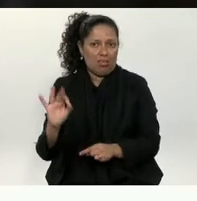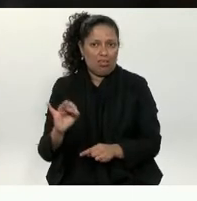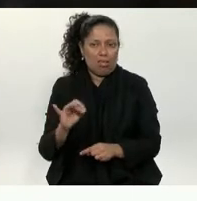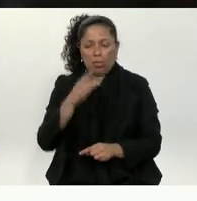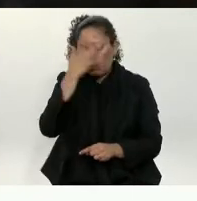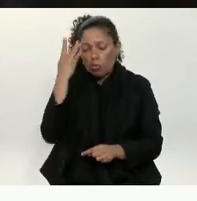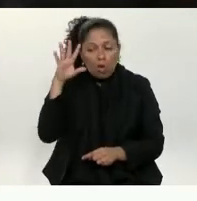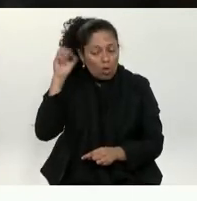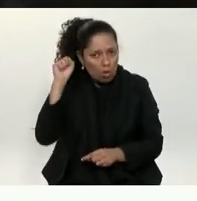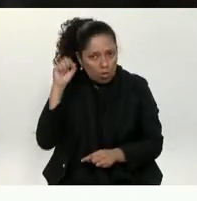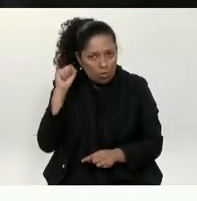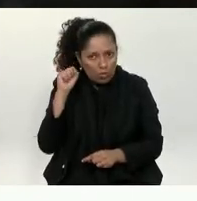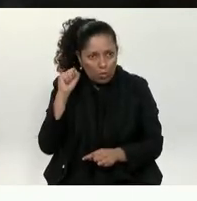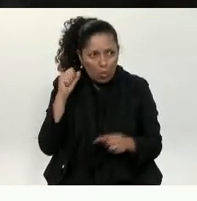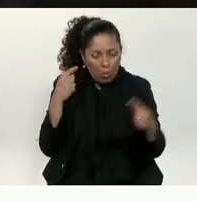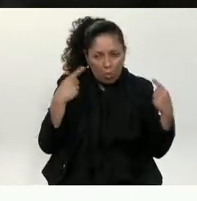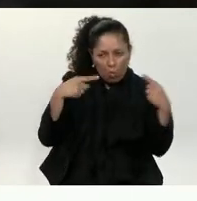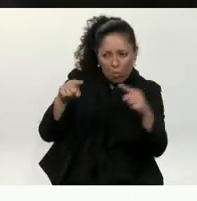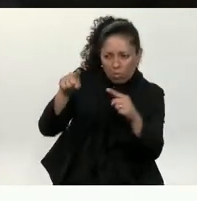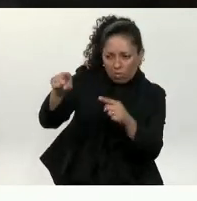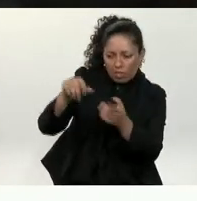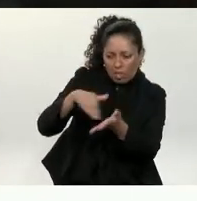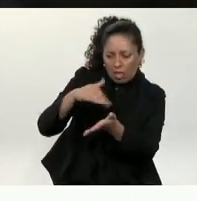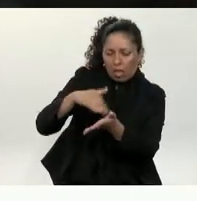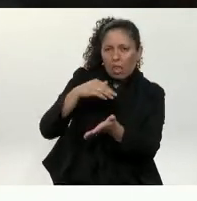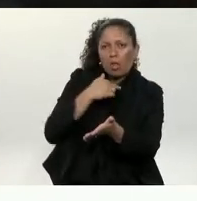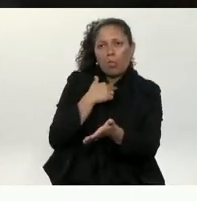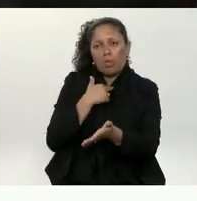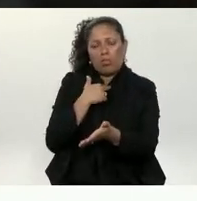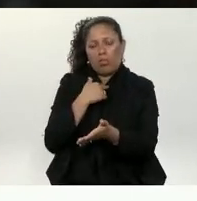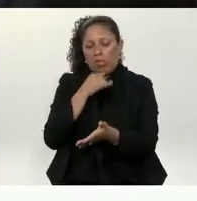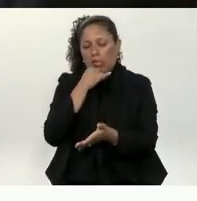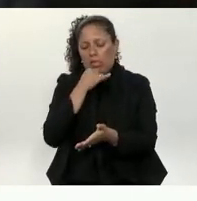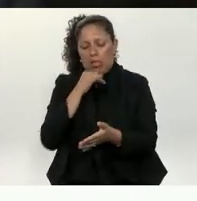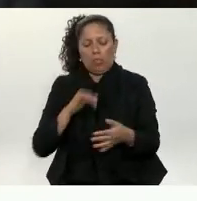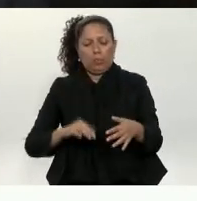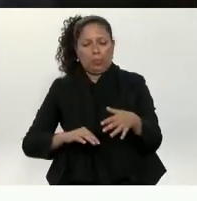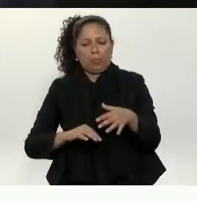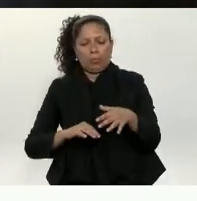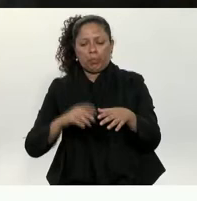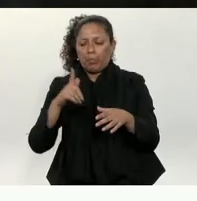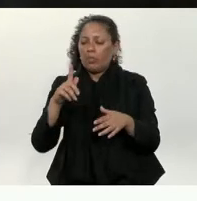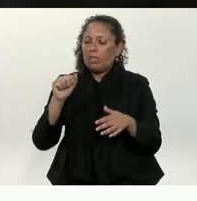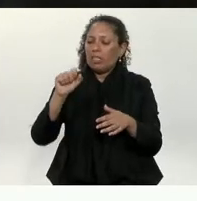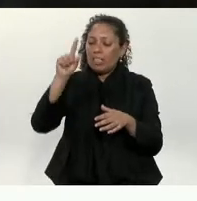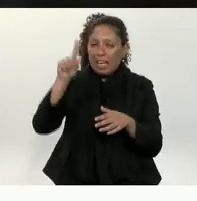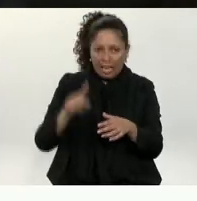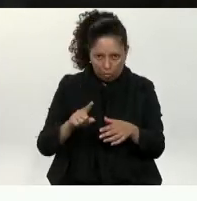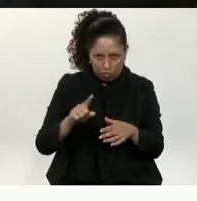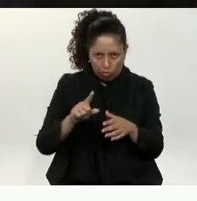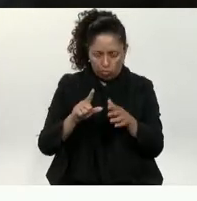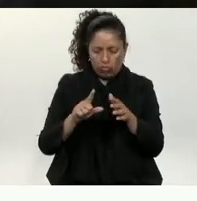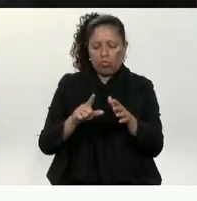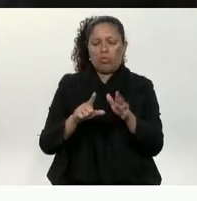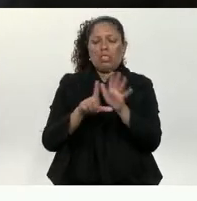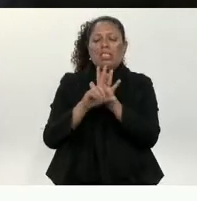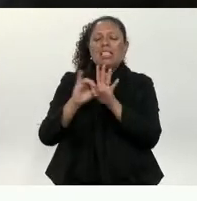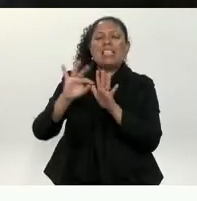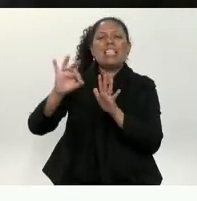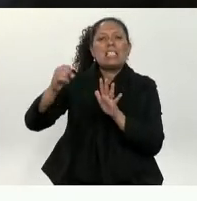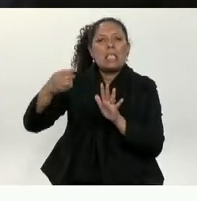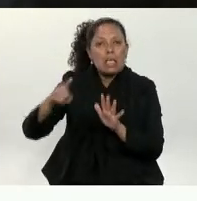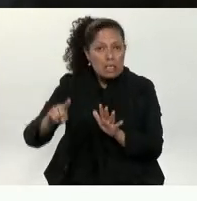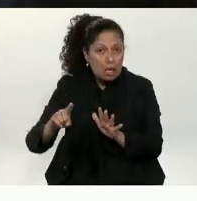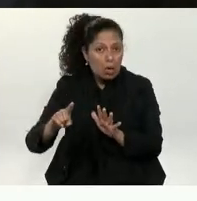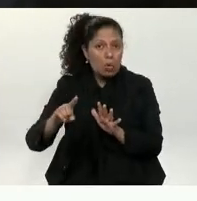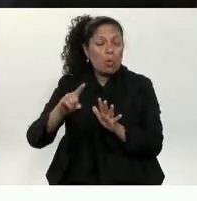de distribuição, né, o controle dela tem que ser realmente do Estado, mesmo que por concessão. Segundo que um